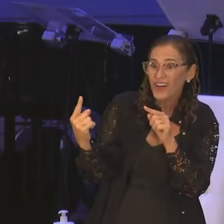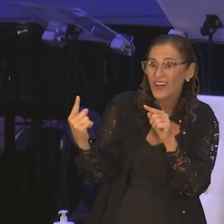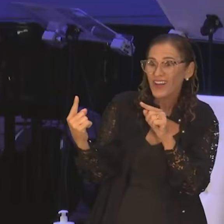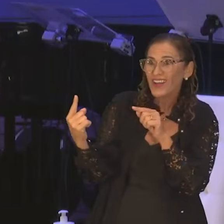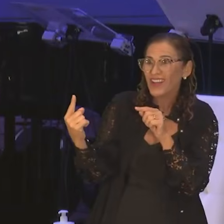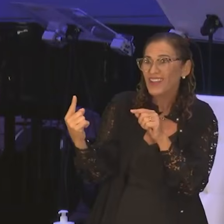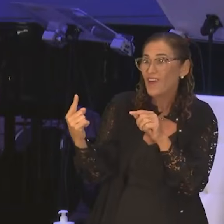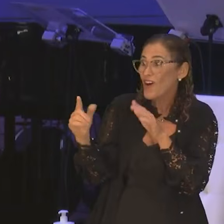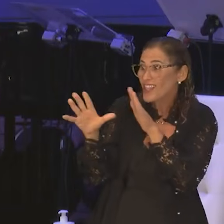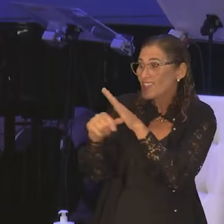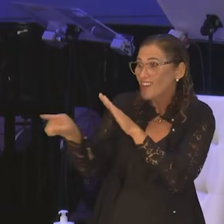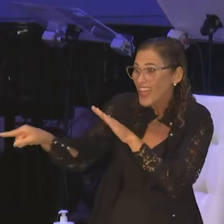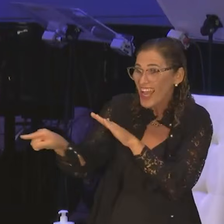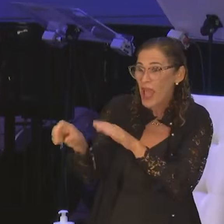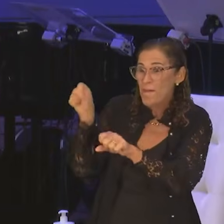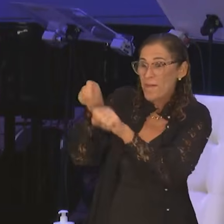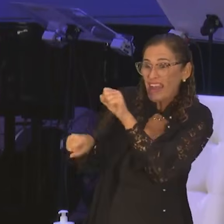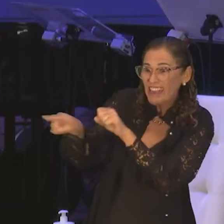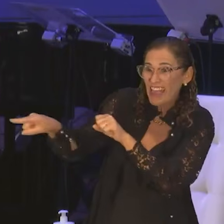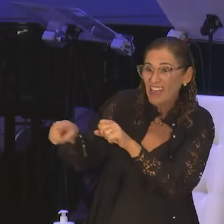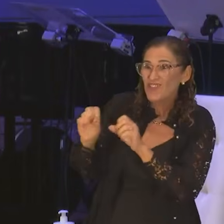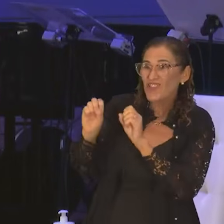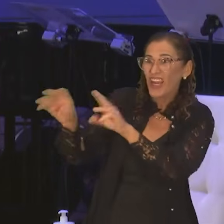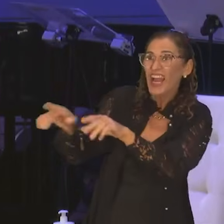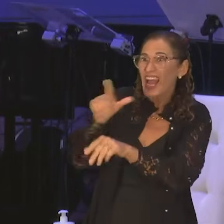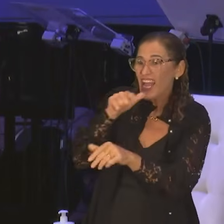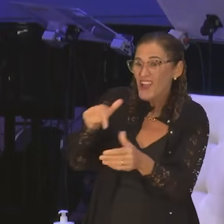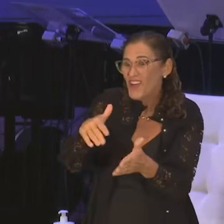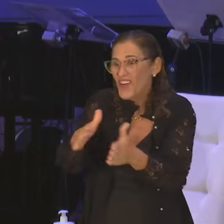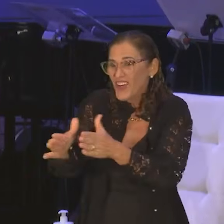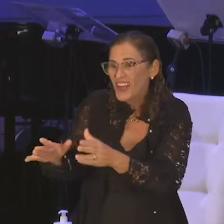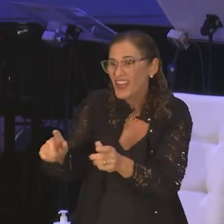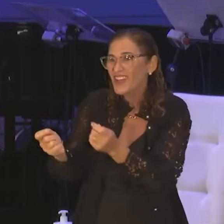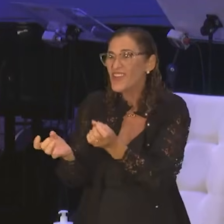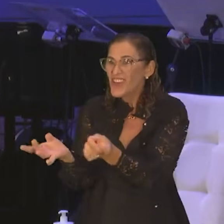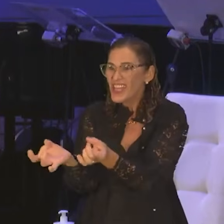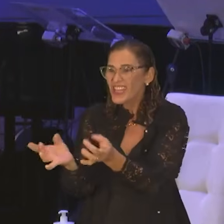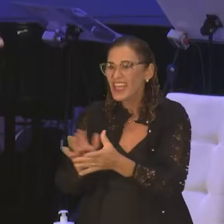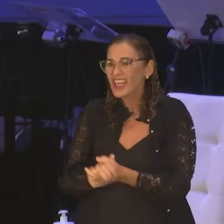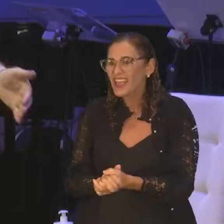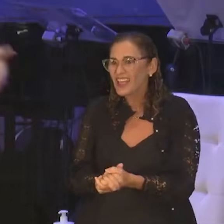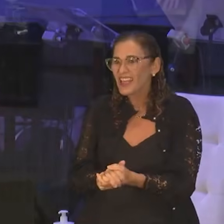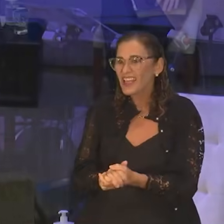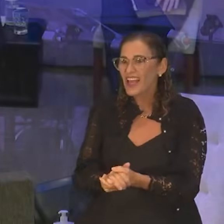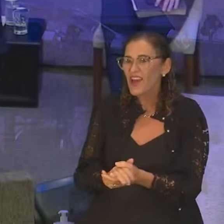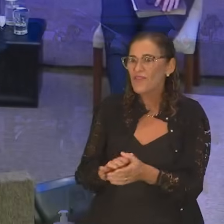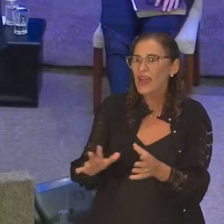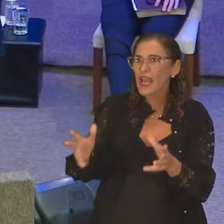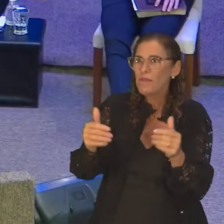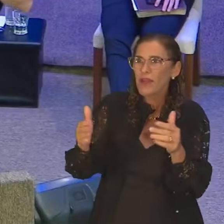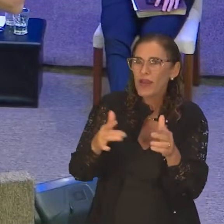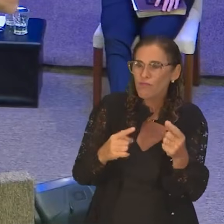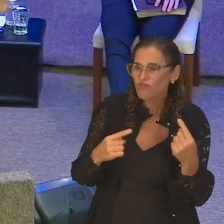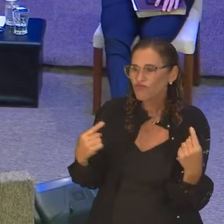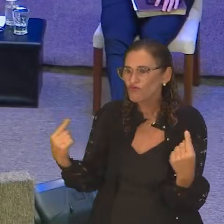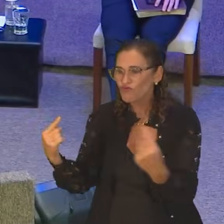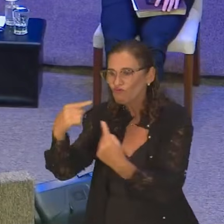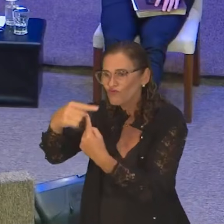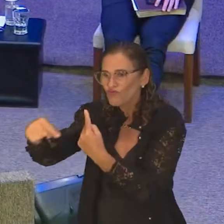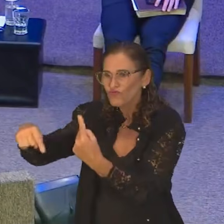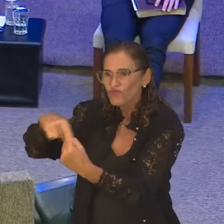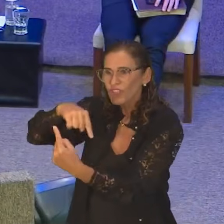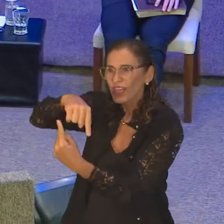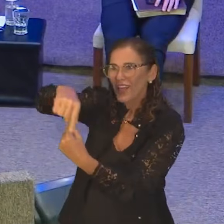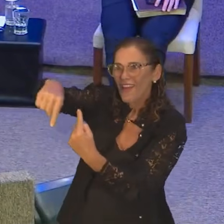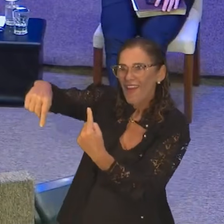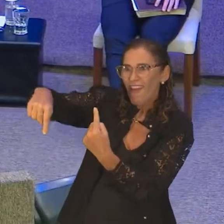ponte para assaltar, vamos matar esse cara, jogar no rio, desmontar o carro e vender. Vocês pegam essas armas, cercam ele por aqui, vocês